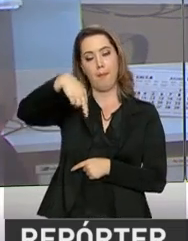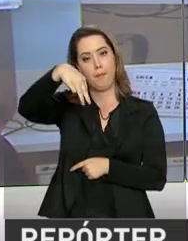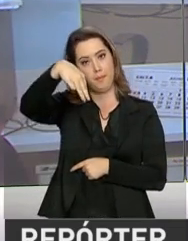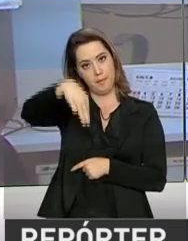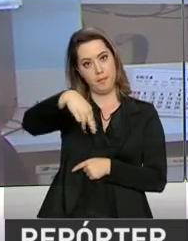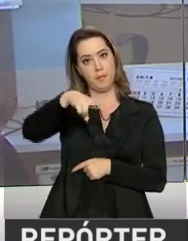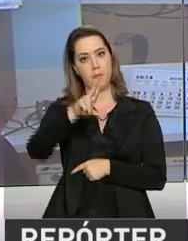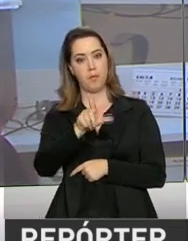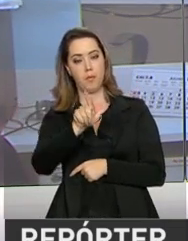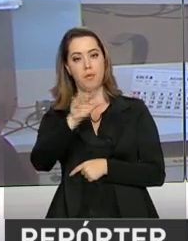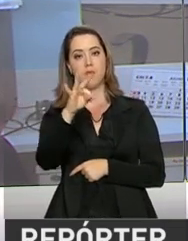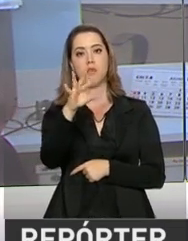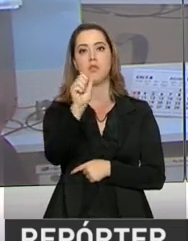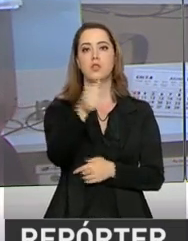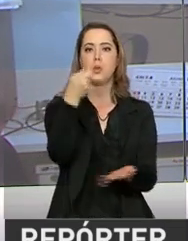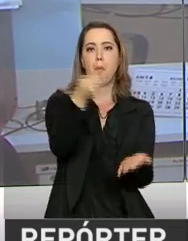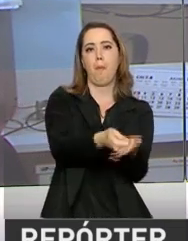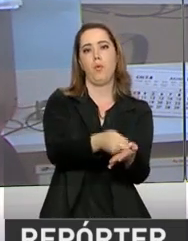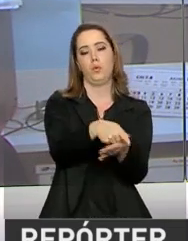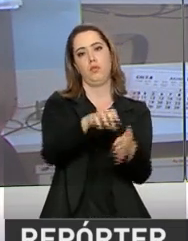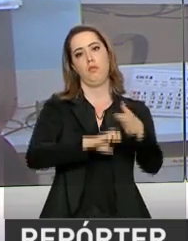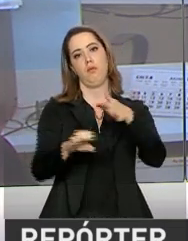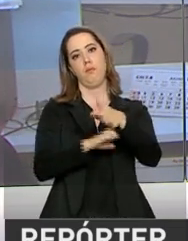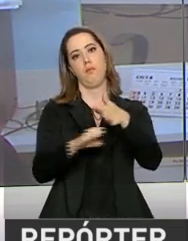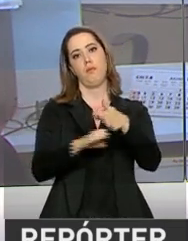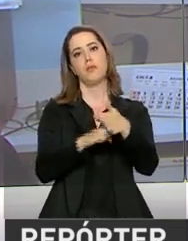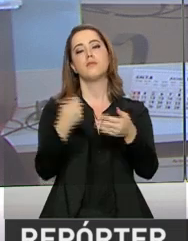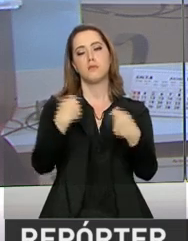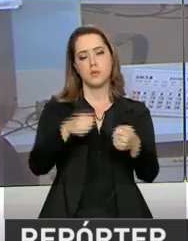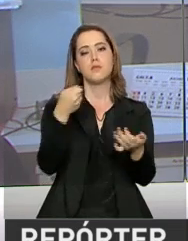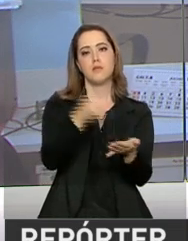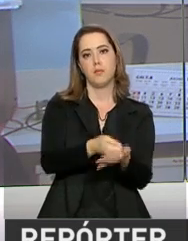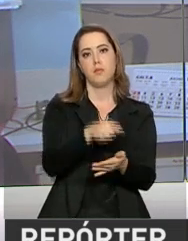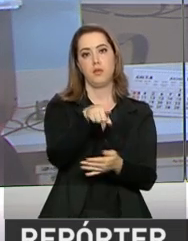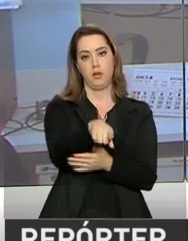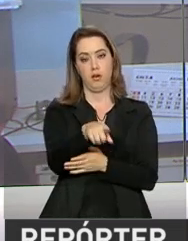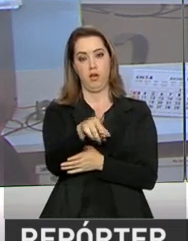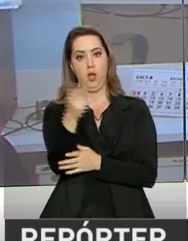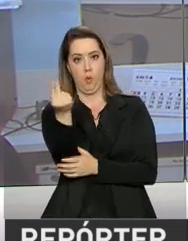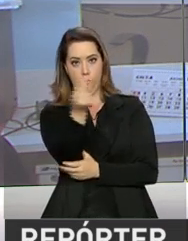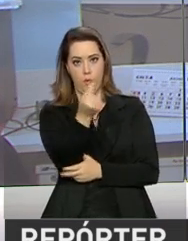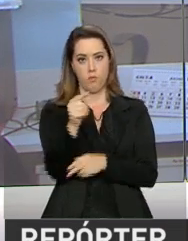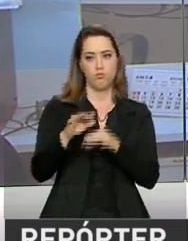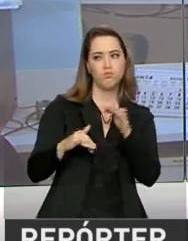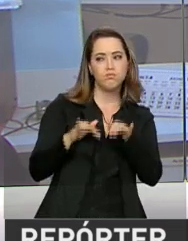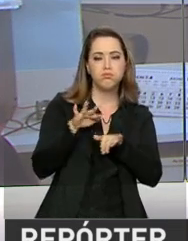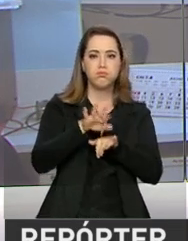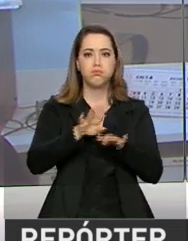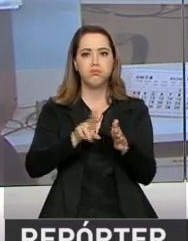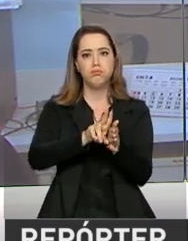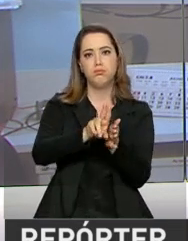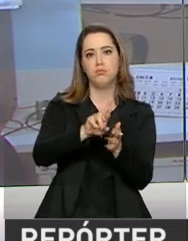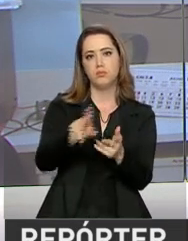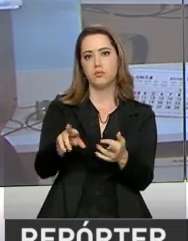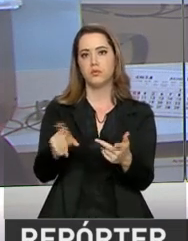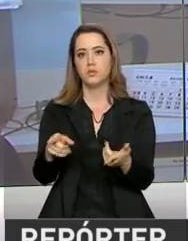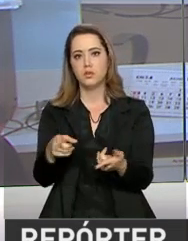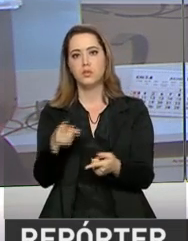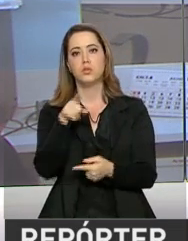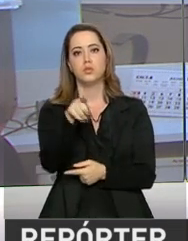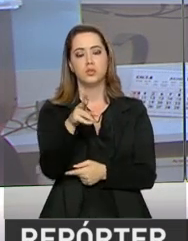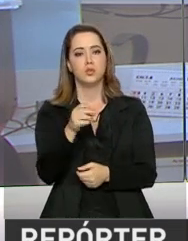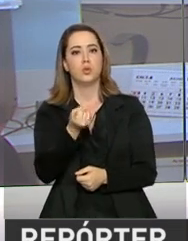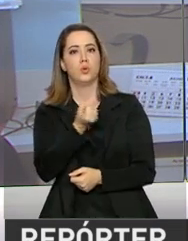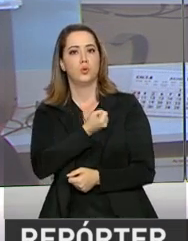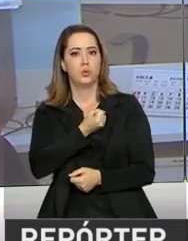lei que reserva vagas no mercado de trabalho para pessoas com deficiência o valor pode variar de acordo com o número de vagas não preenchidas e